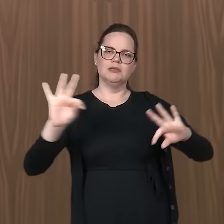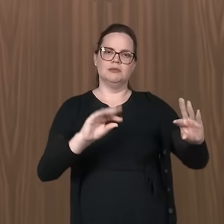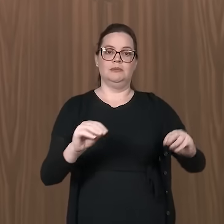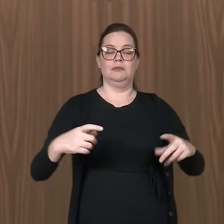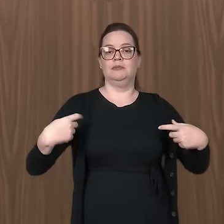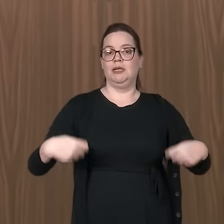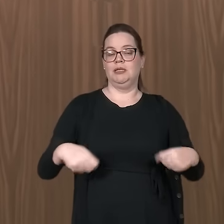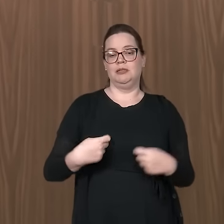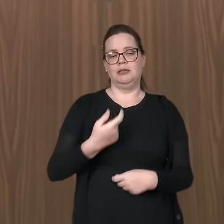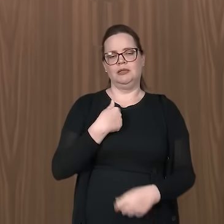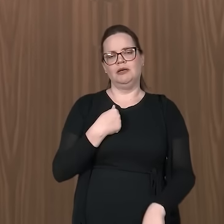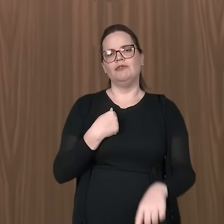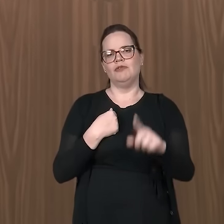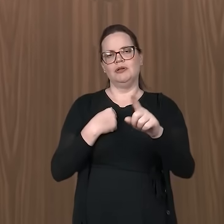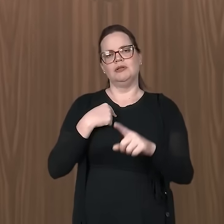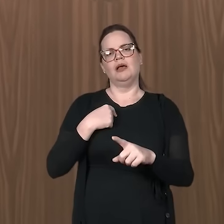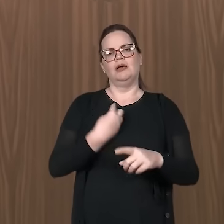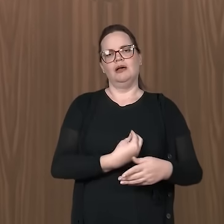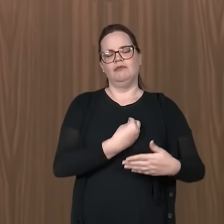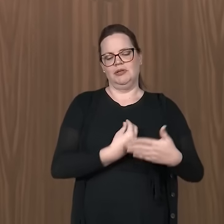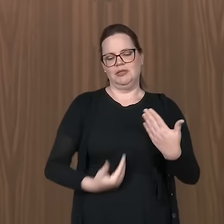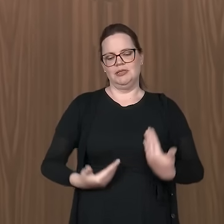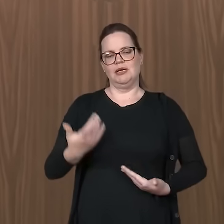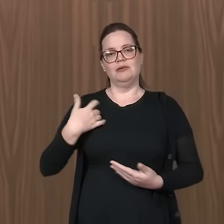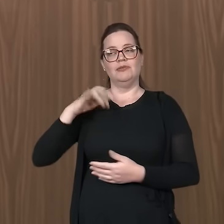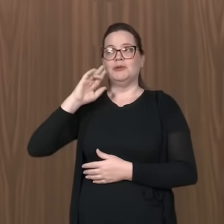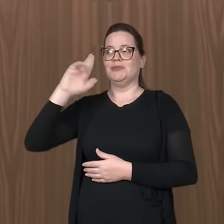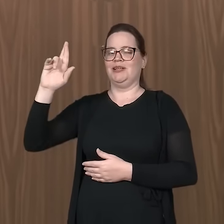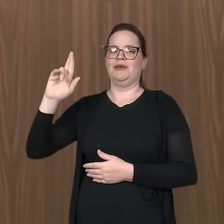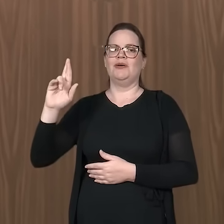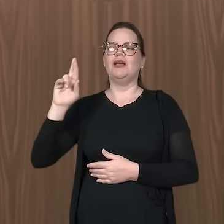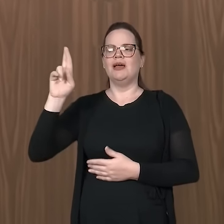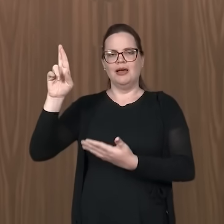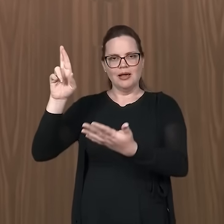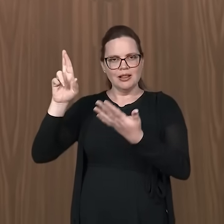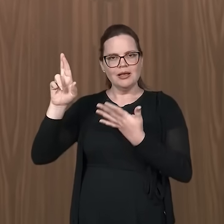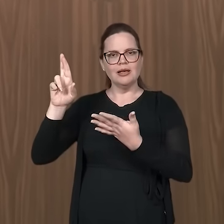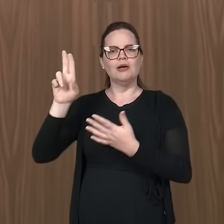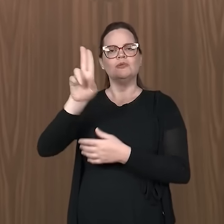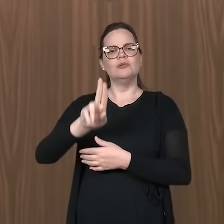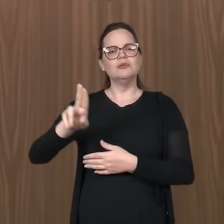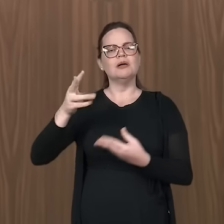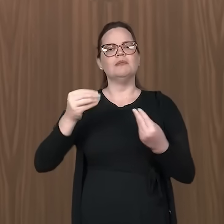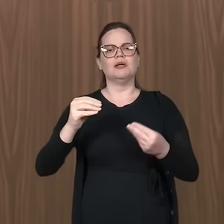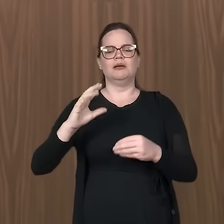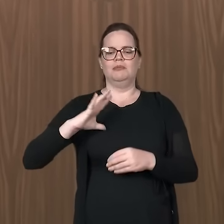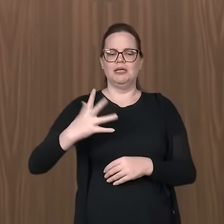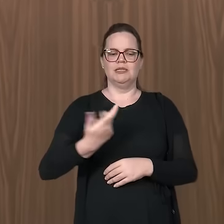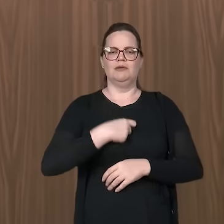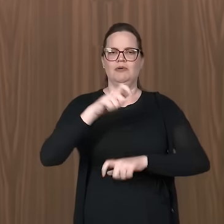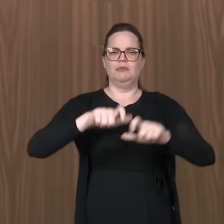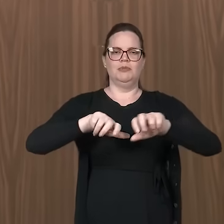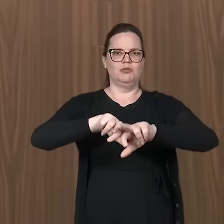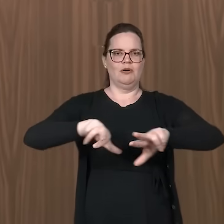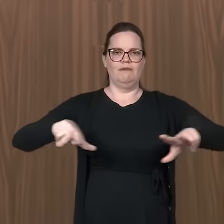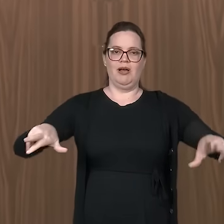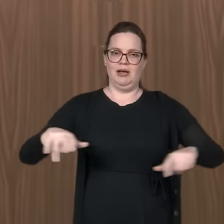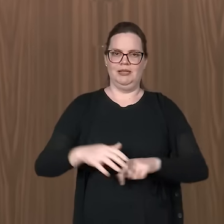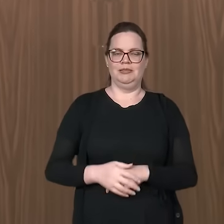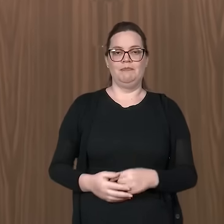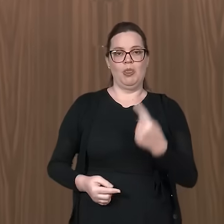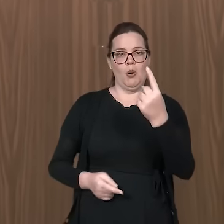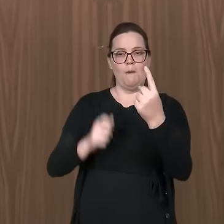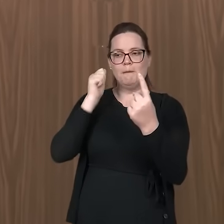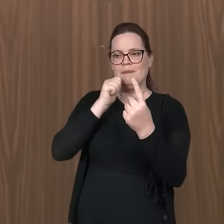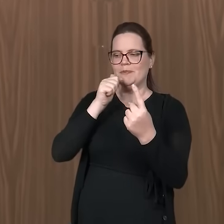É necessário que eu e você possamos nos render ao Senhor, porque o Senhor, Ele quer alcançar ainda muitos outros. Uma cidade foi